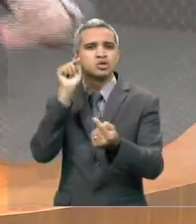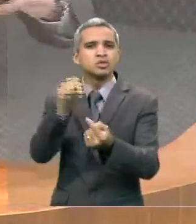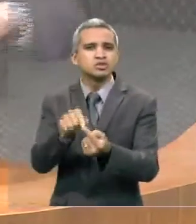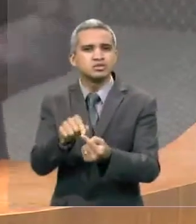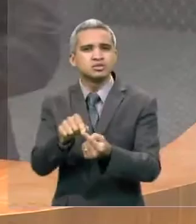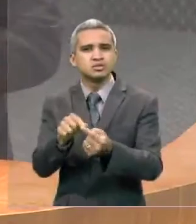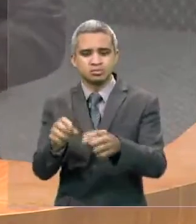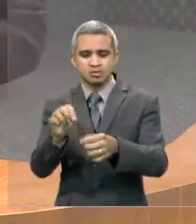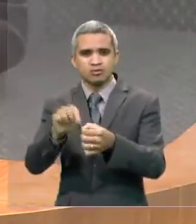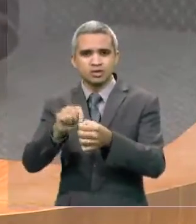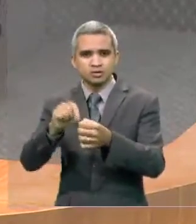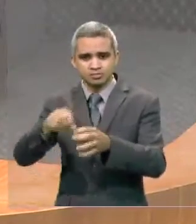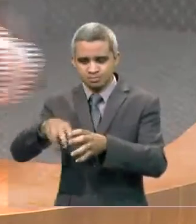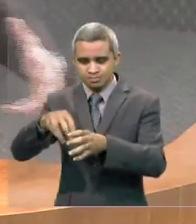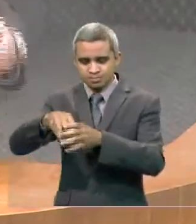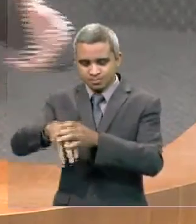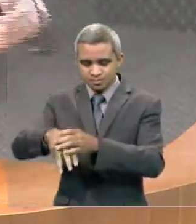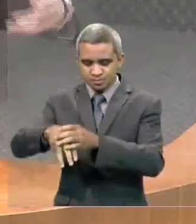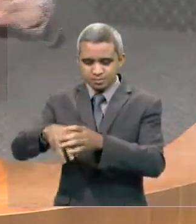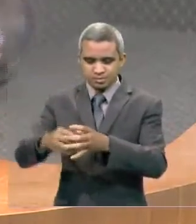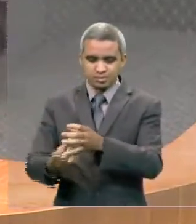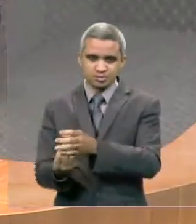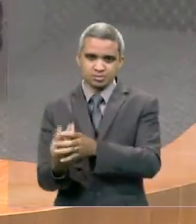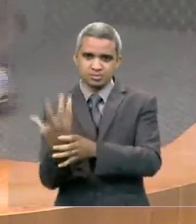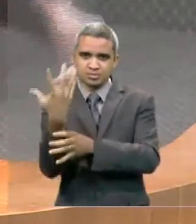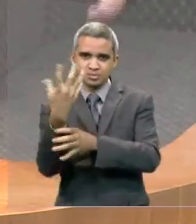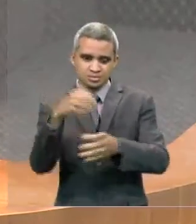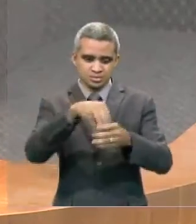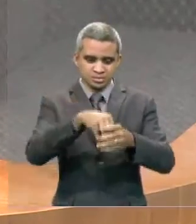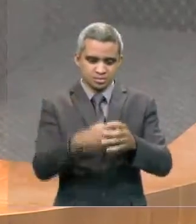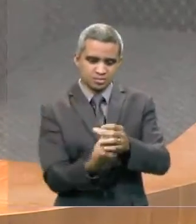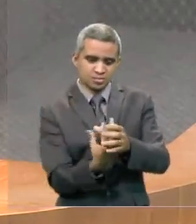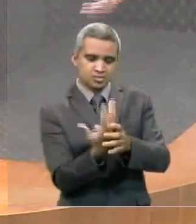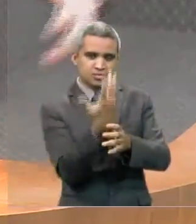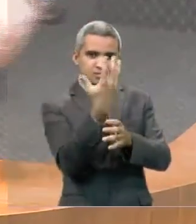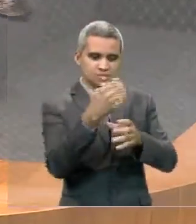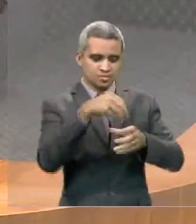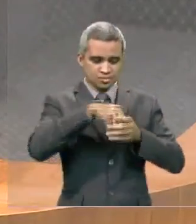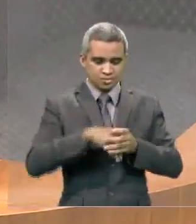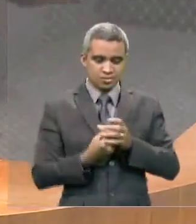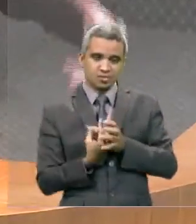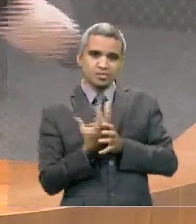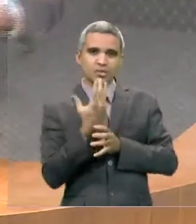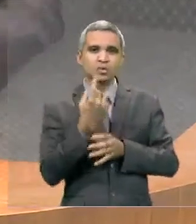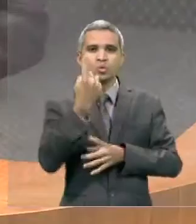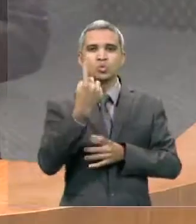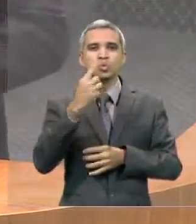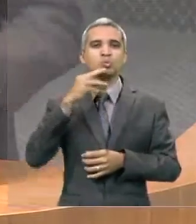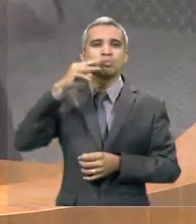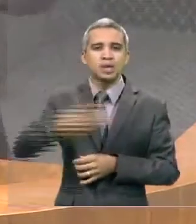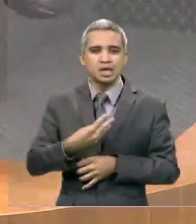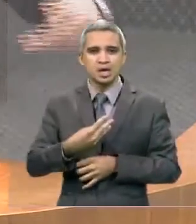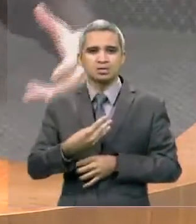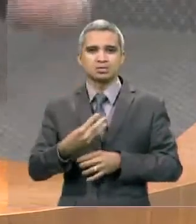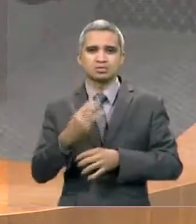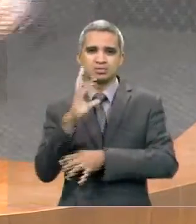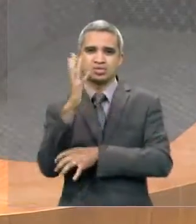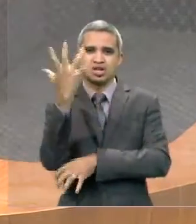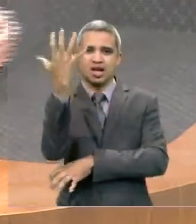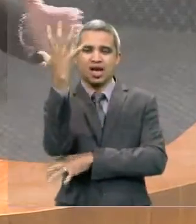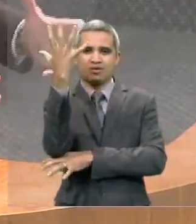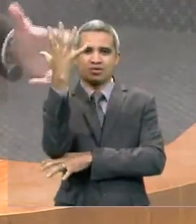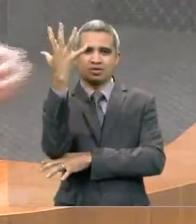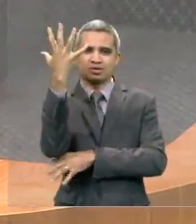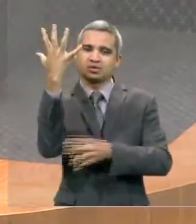de árvores até o final do mandato. O que custa plantar árvore para que a gente possa ter uma cidade mais agradável, com mais sombras?